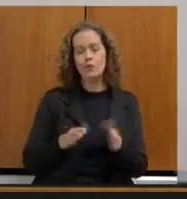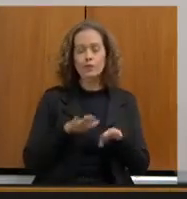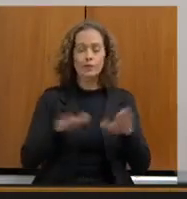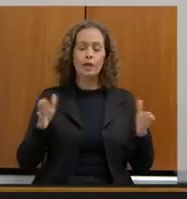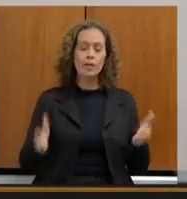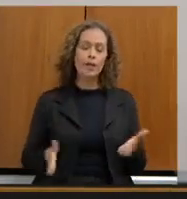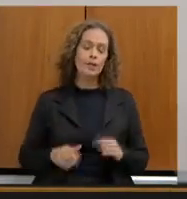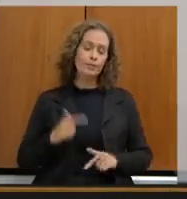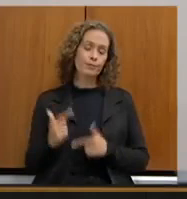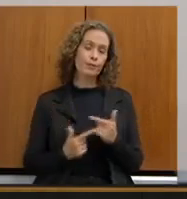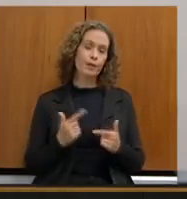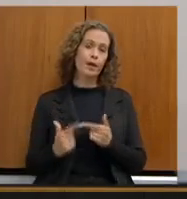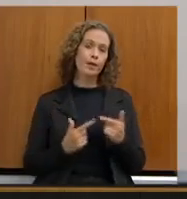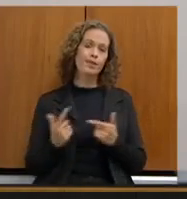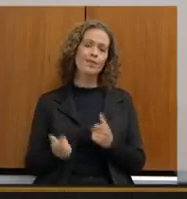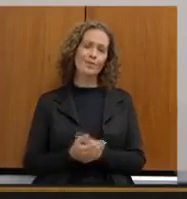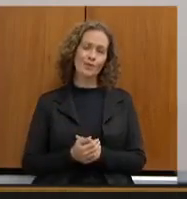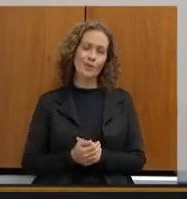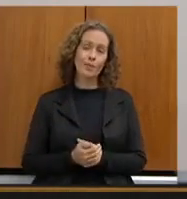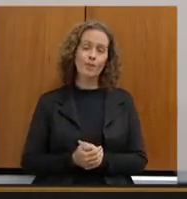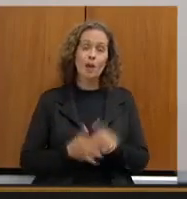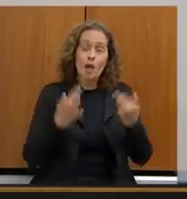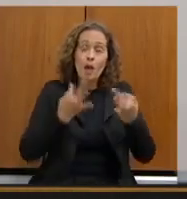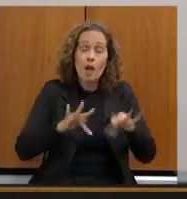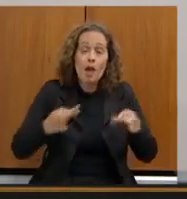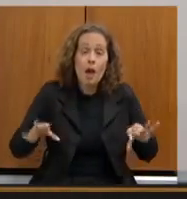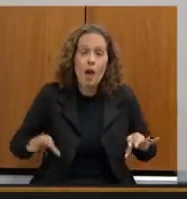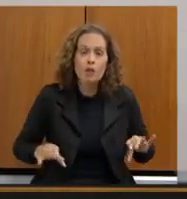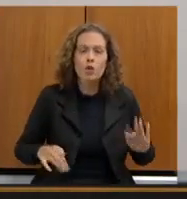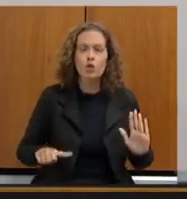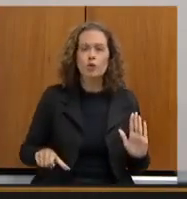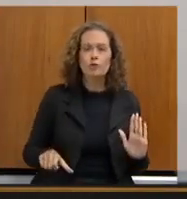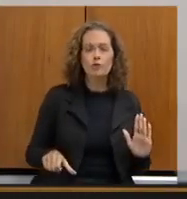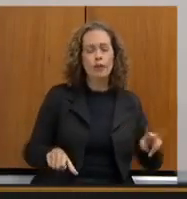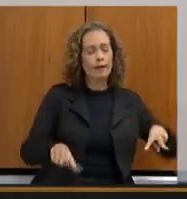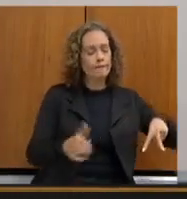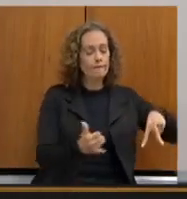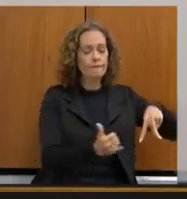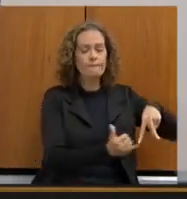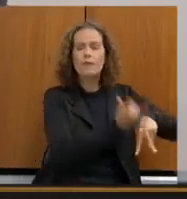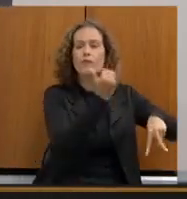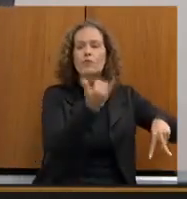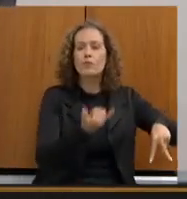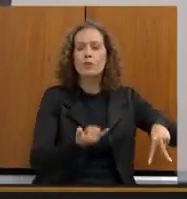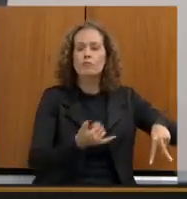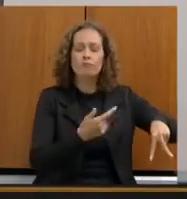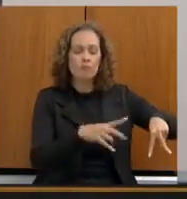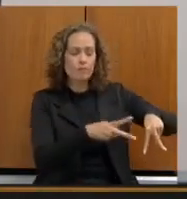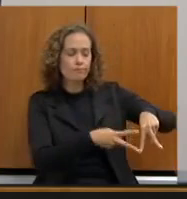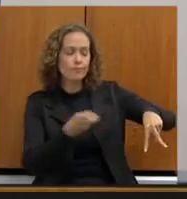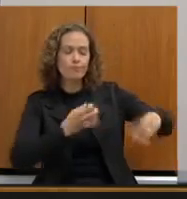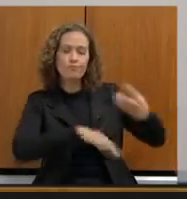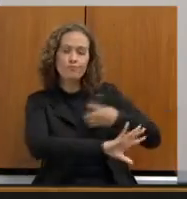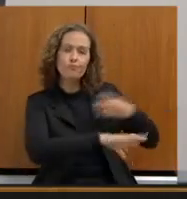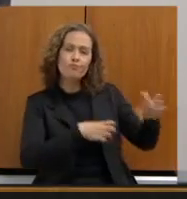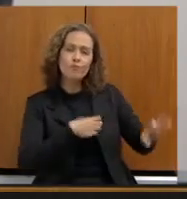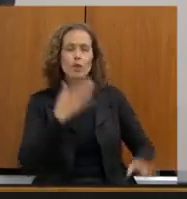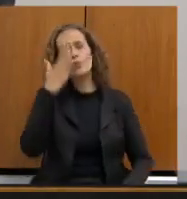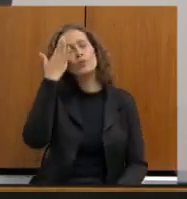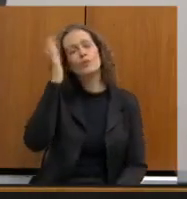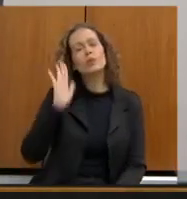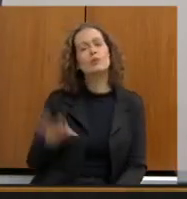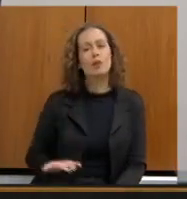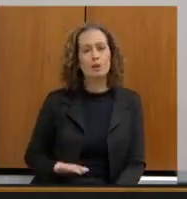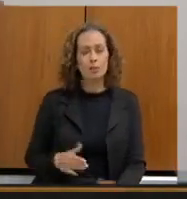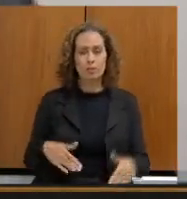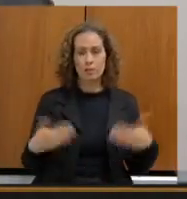a dor da vida viu é o da vítima é a melhor forma de você fazer discussão sobre segurança pública sobre execução de pena e